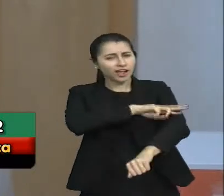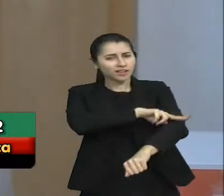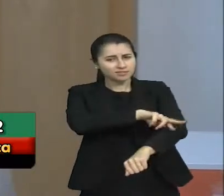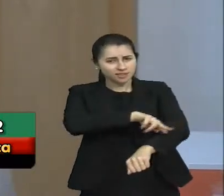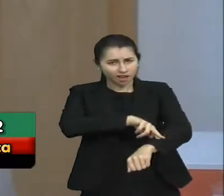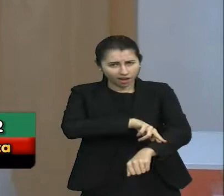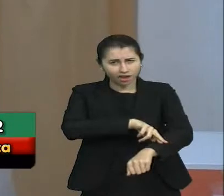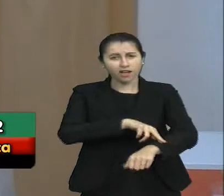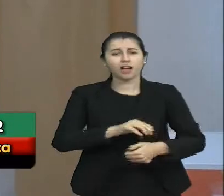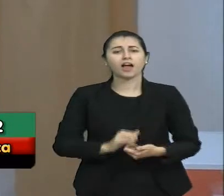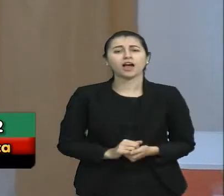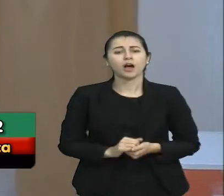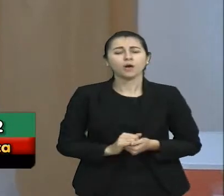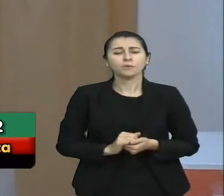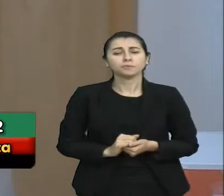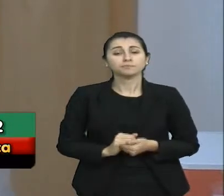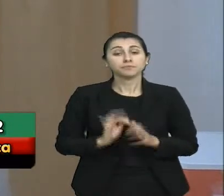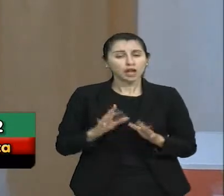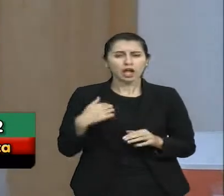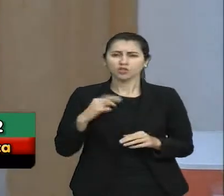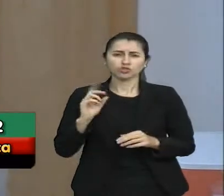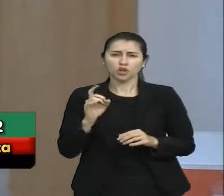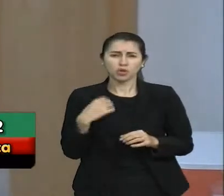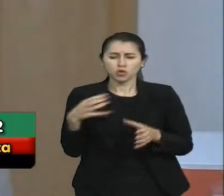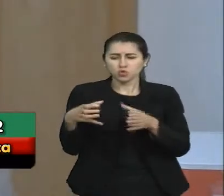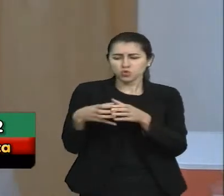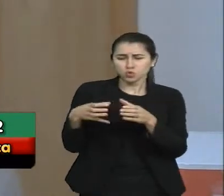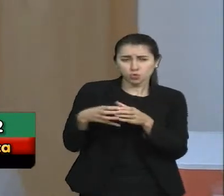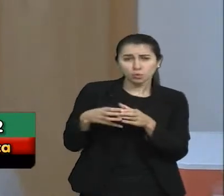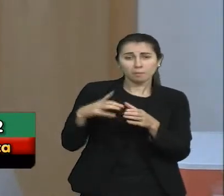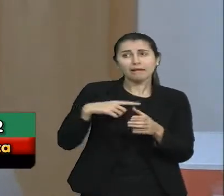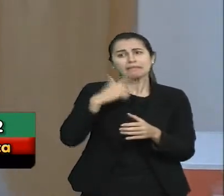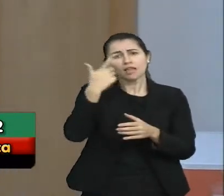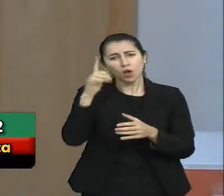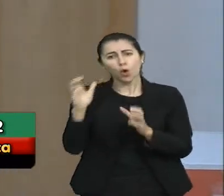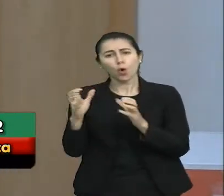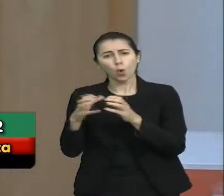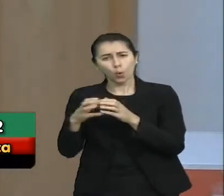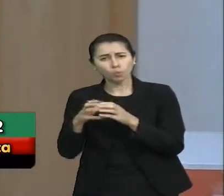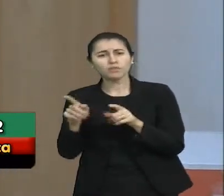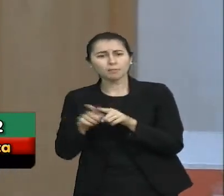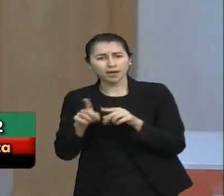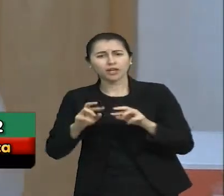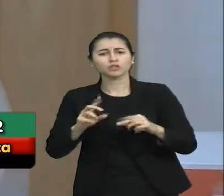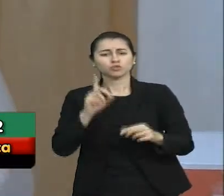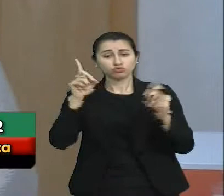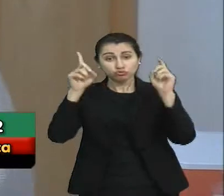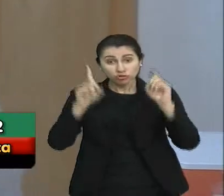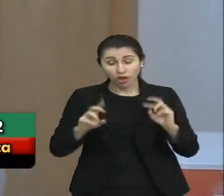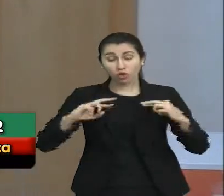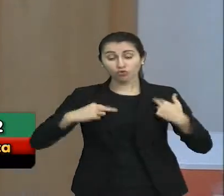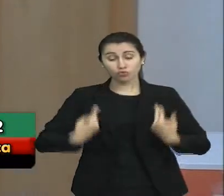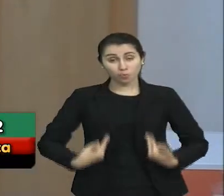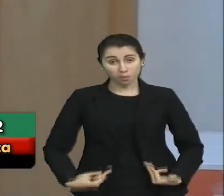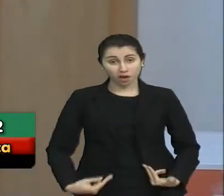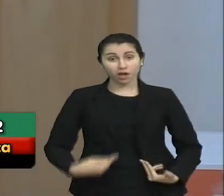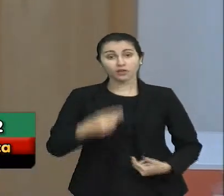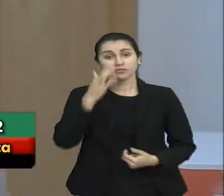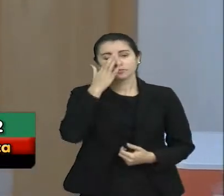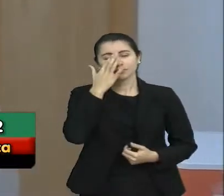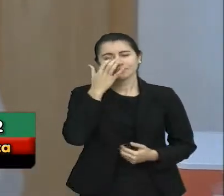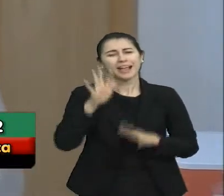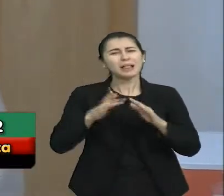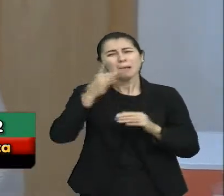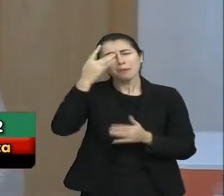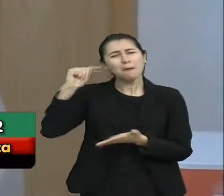não só a nossa diretoria, mas também junto ao Centro de Referência de Direitos Humanos, né? Algumas pessoas me perguntaram, mas Simone,